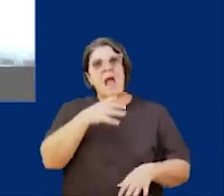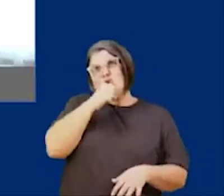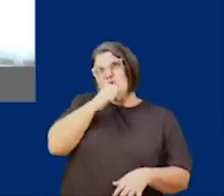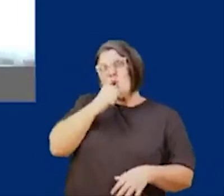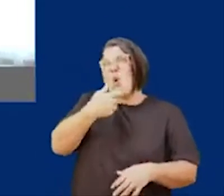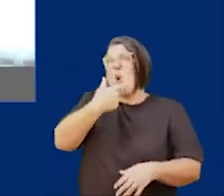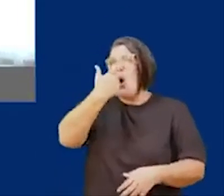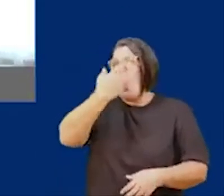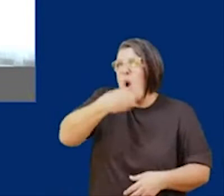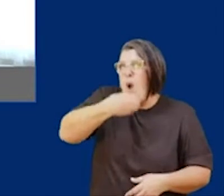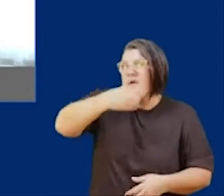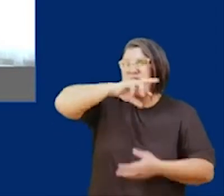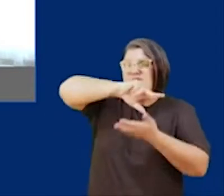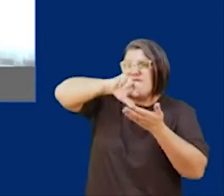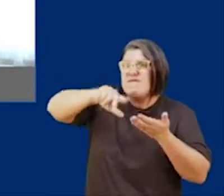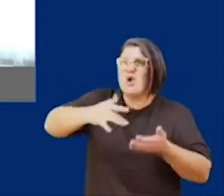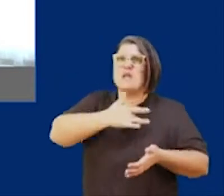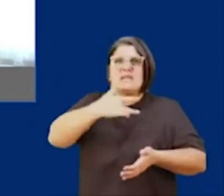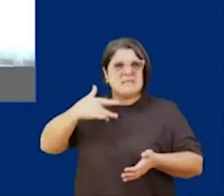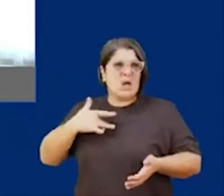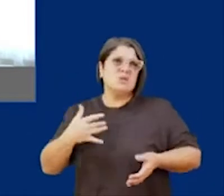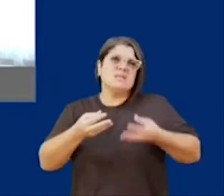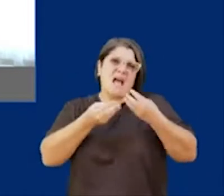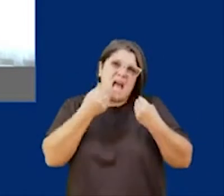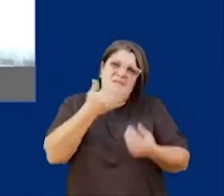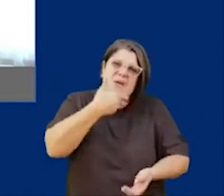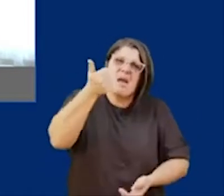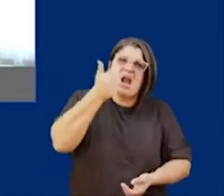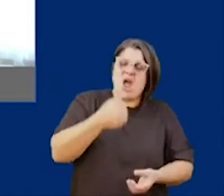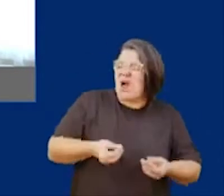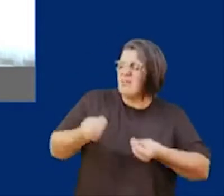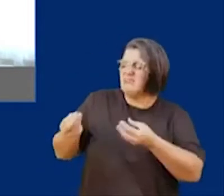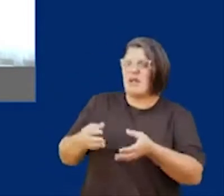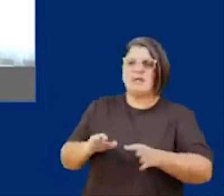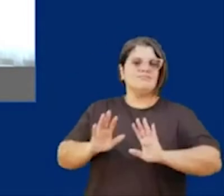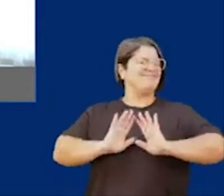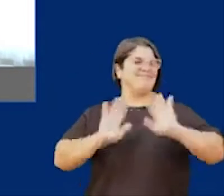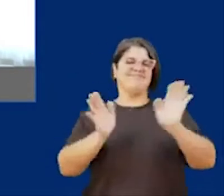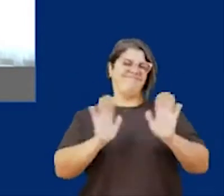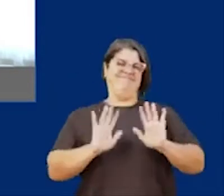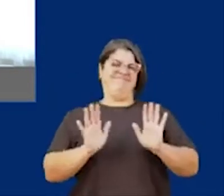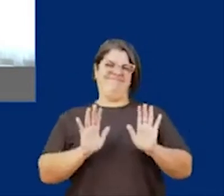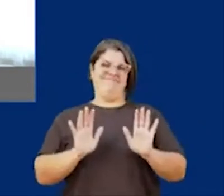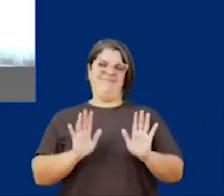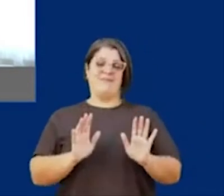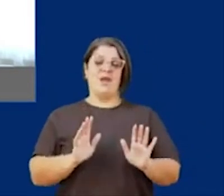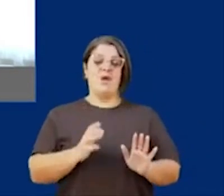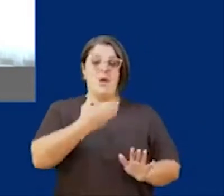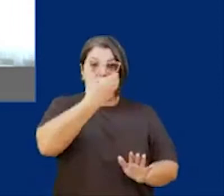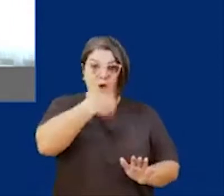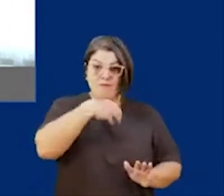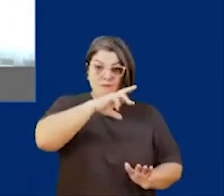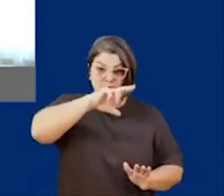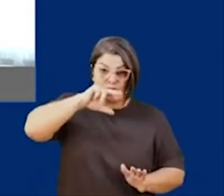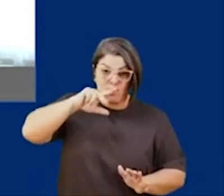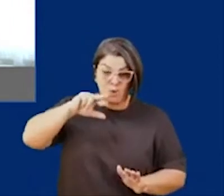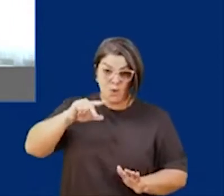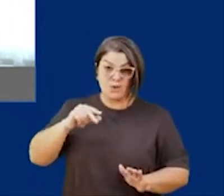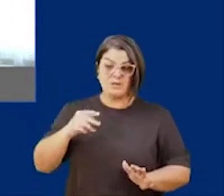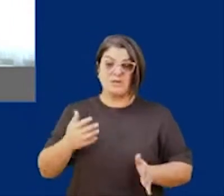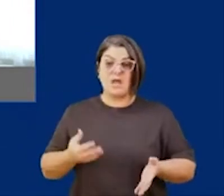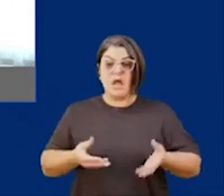ele é saudável. Ele é mais saudável que um refrigerante. Mas a recomendação hoje é: quer dar fruta? Dá a fruta em pedaço para a criança